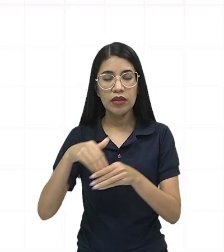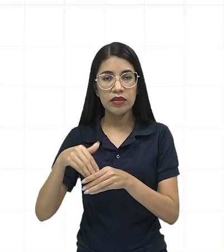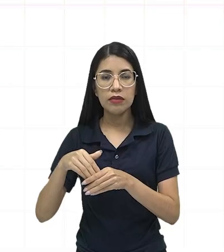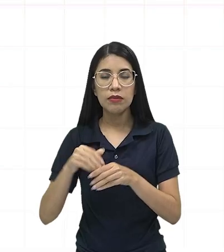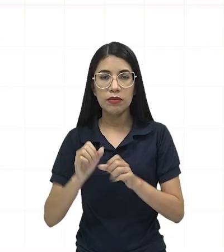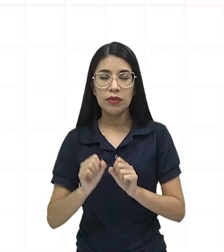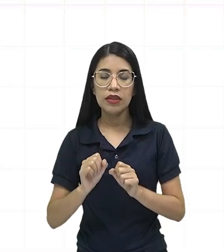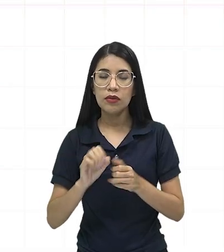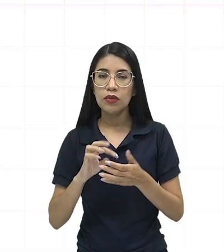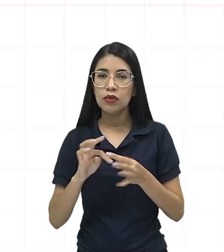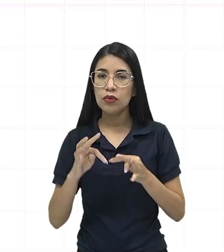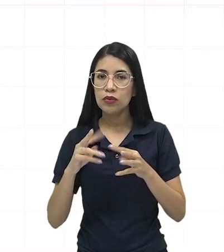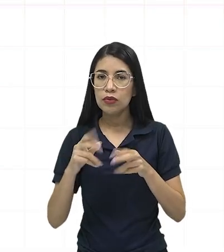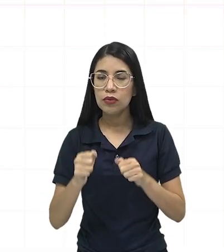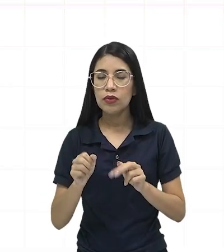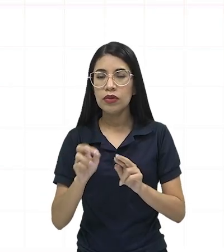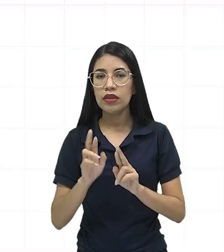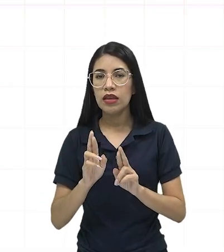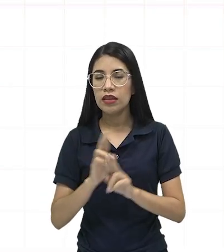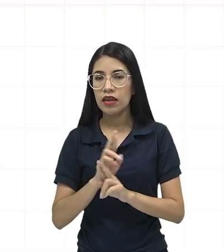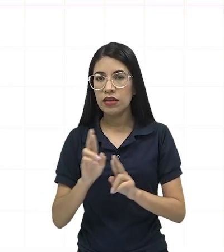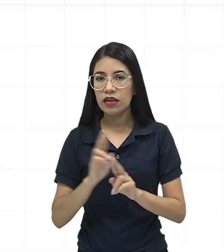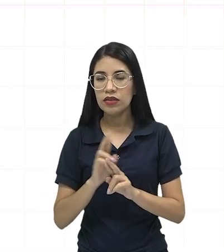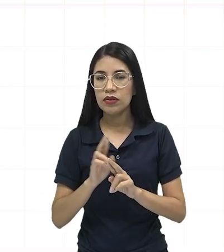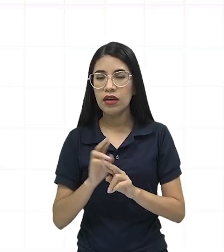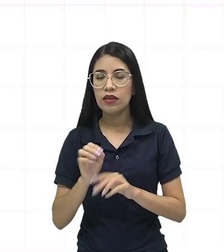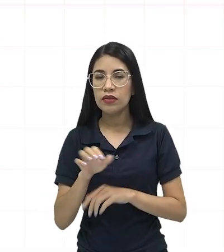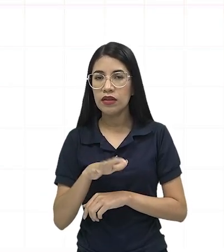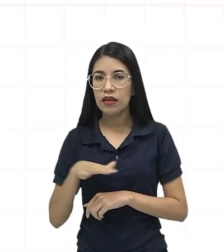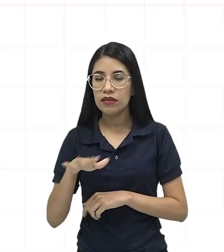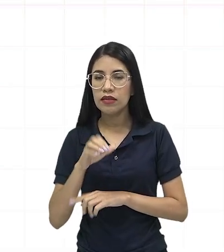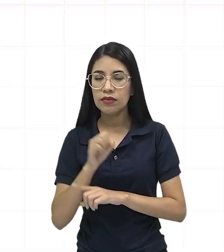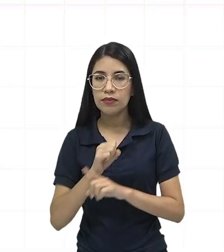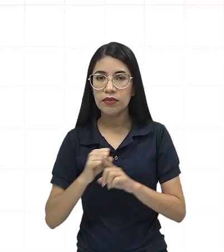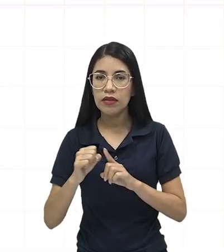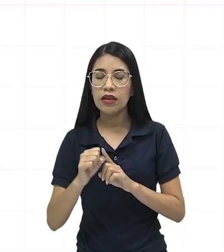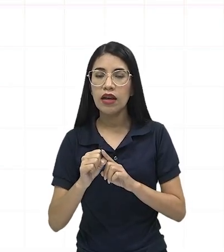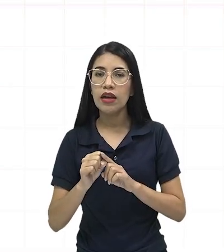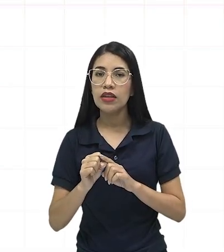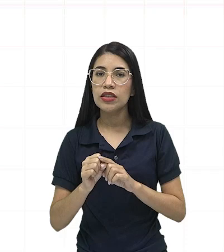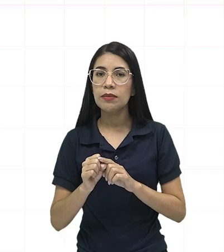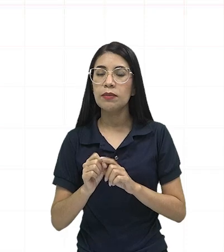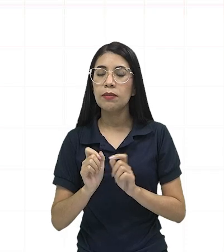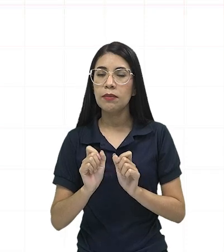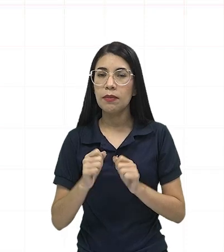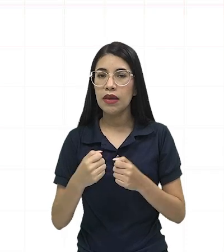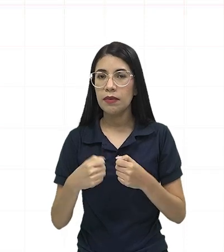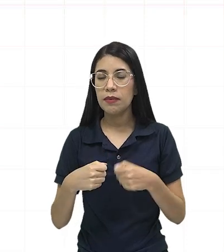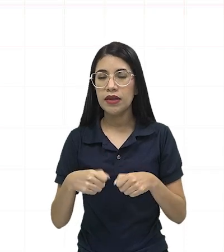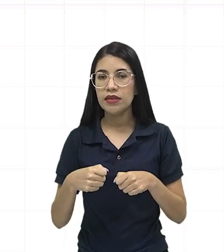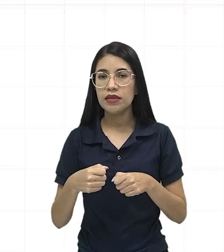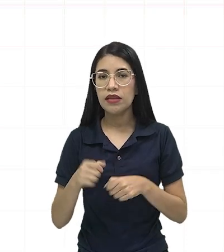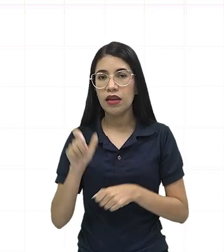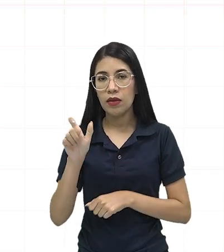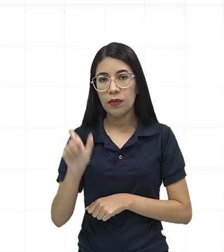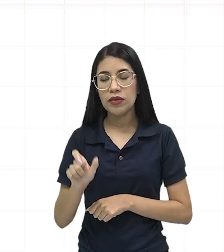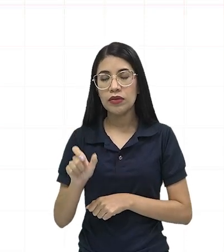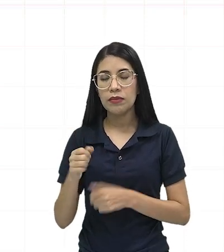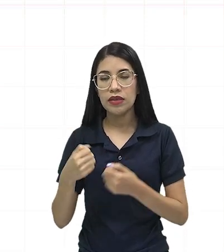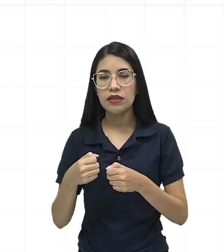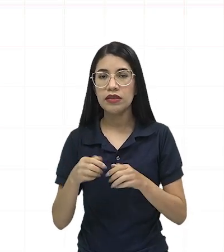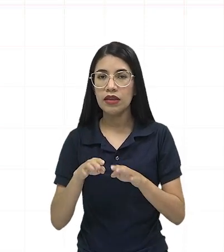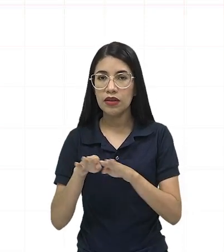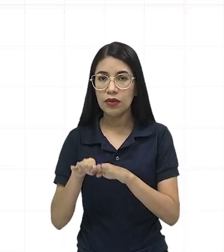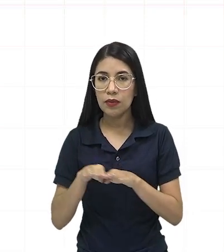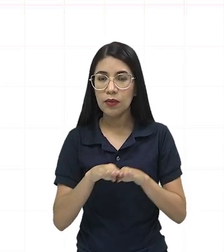seja, tudo que pode ser proporcionado por uma sociedade ao indivíduo deve ser proporcionado de forma